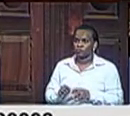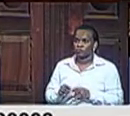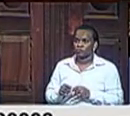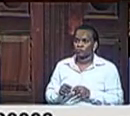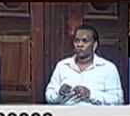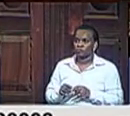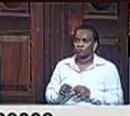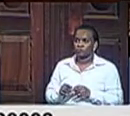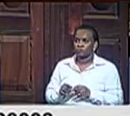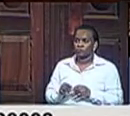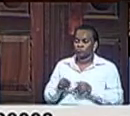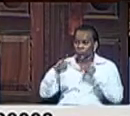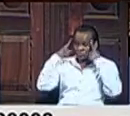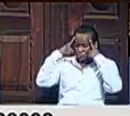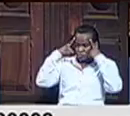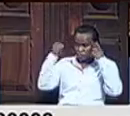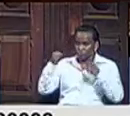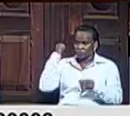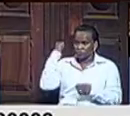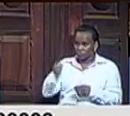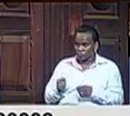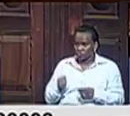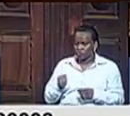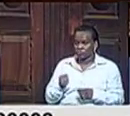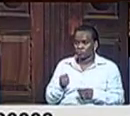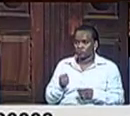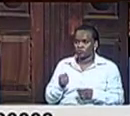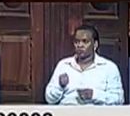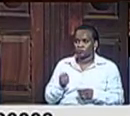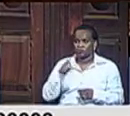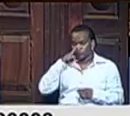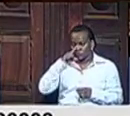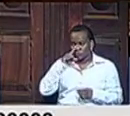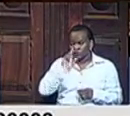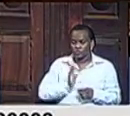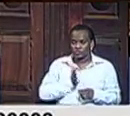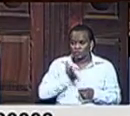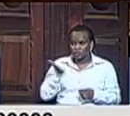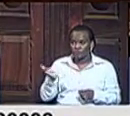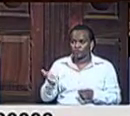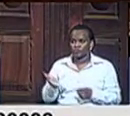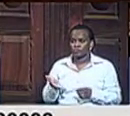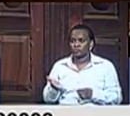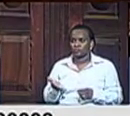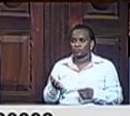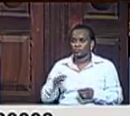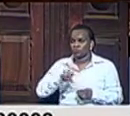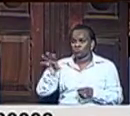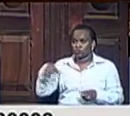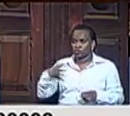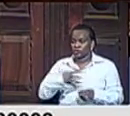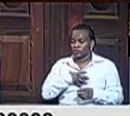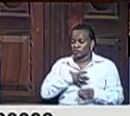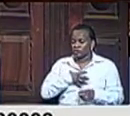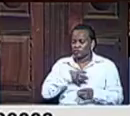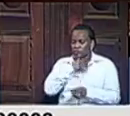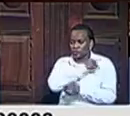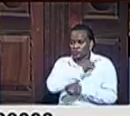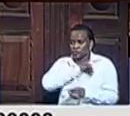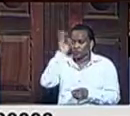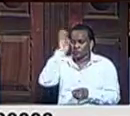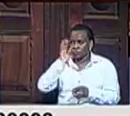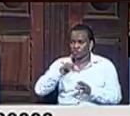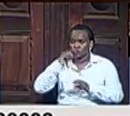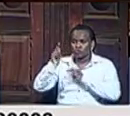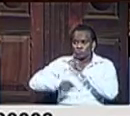do violento assassinato, do crime bárbaro que chocou o Rio de Janeiro, o Brasil e